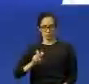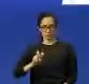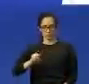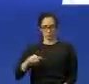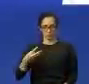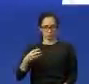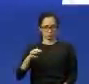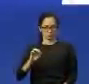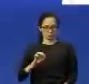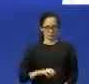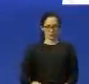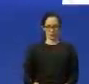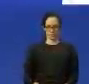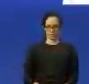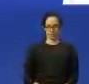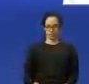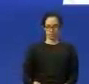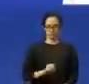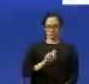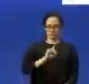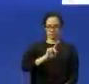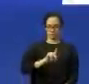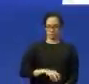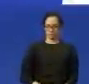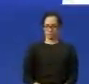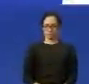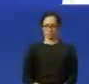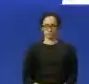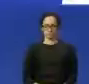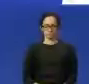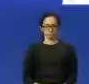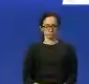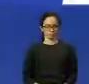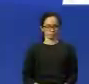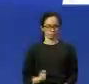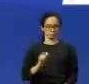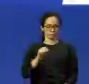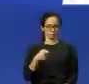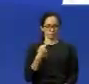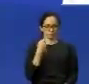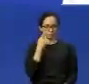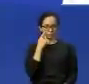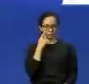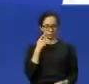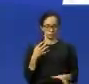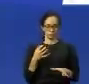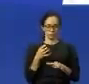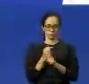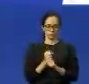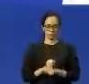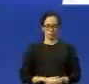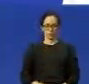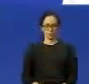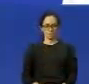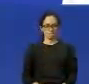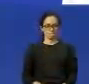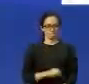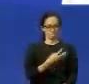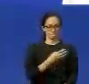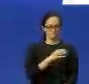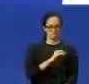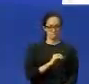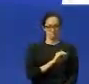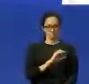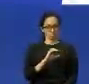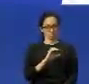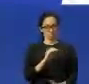no caso aí, em real, é o valor a ser registrado para baixo, né? Então, que dá, no caso aí, 30